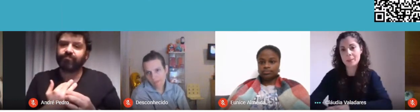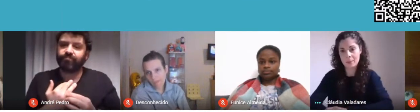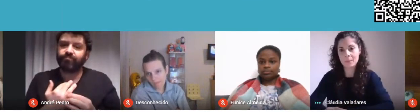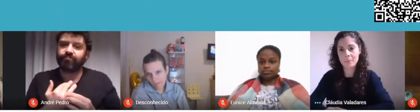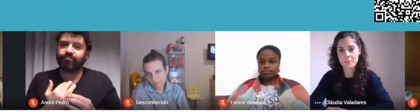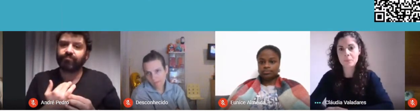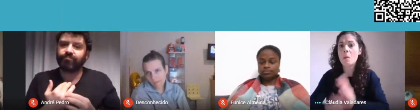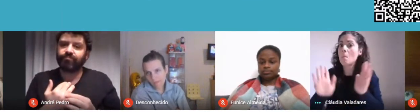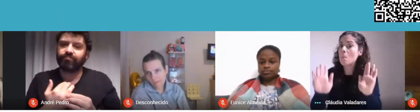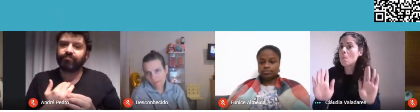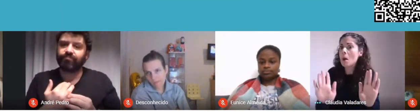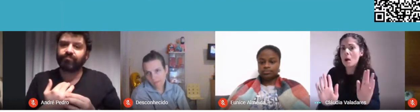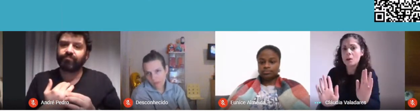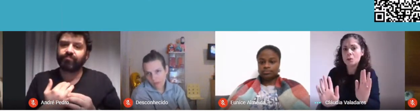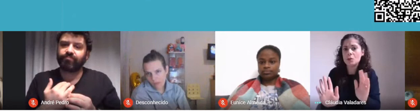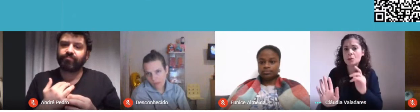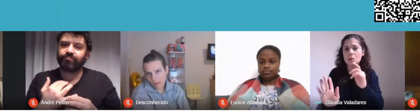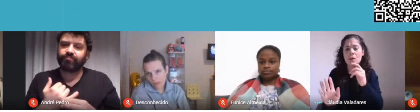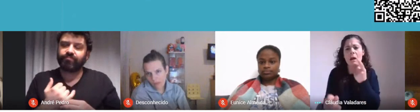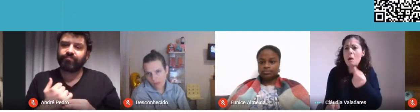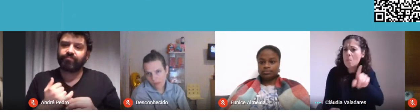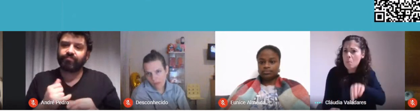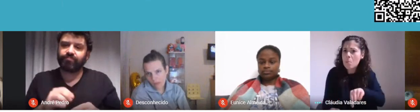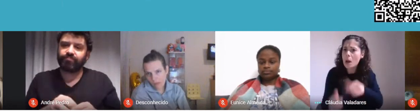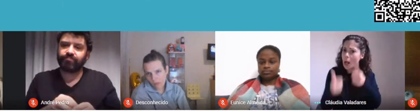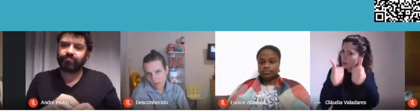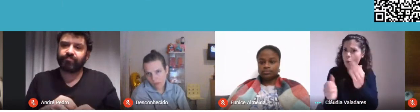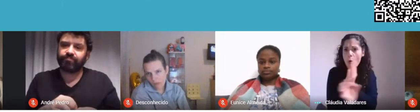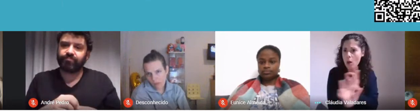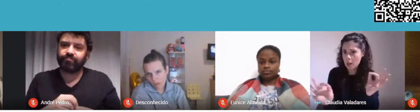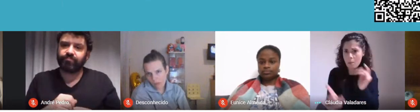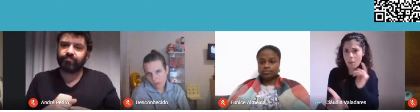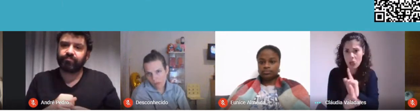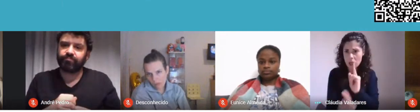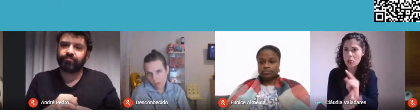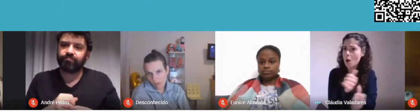Mas as mais baratas também são ótimas.